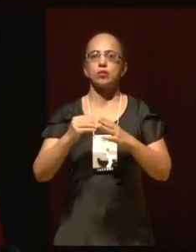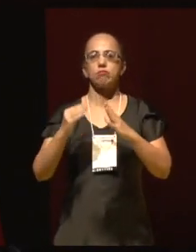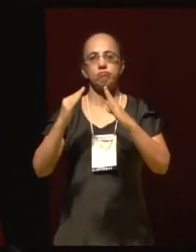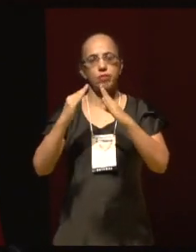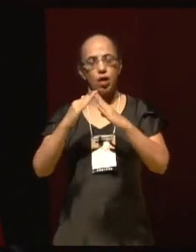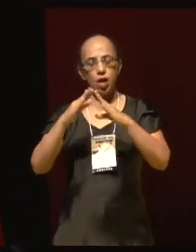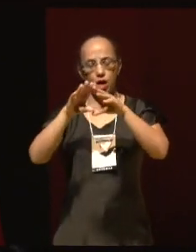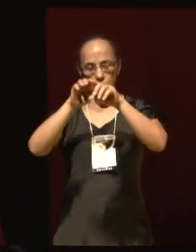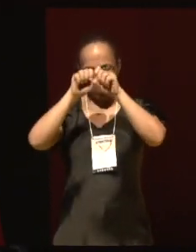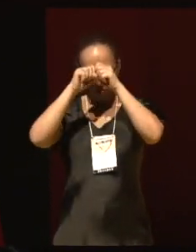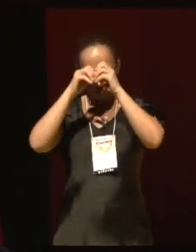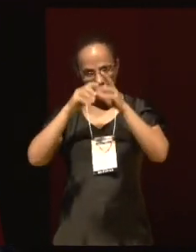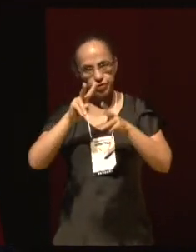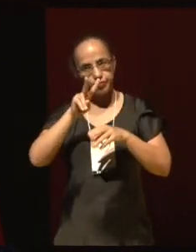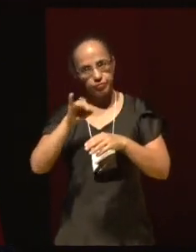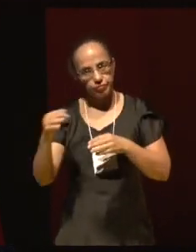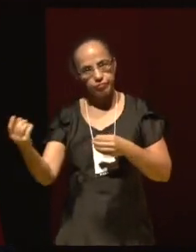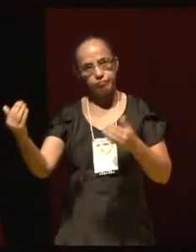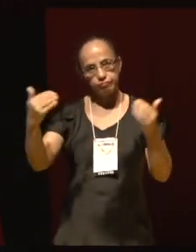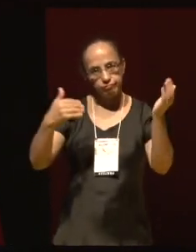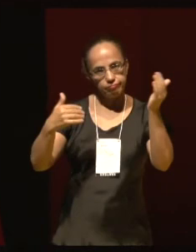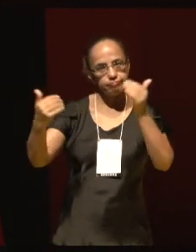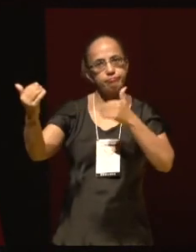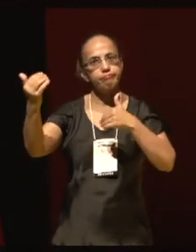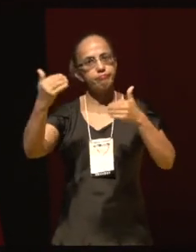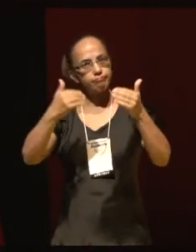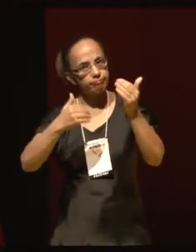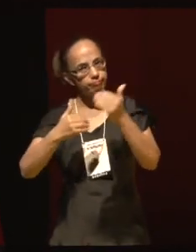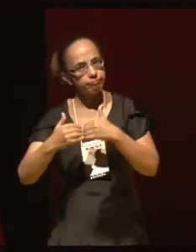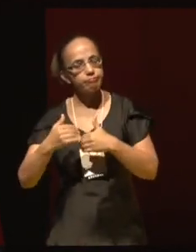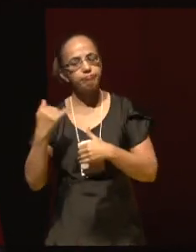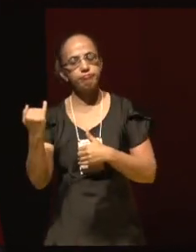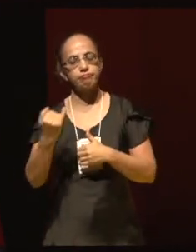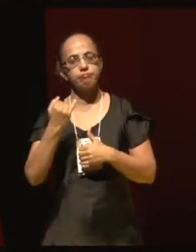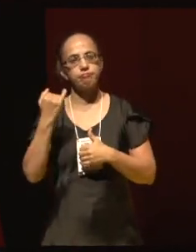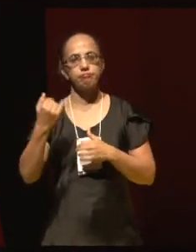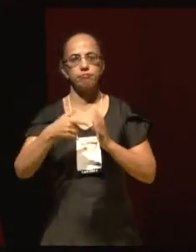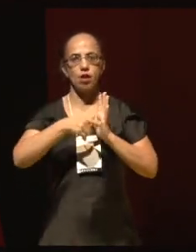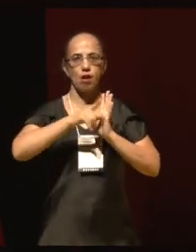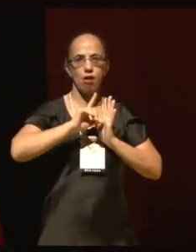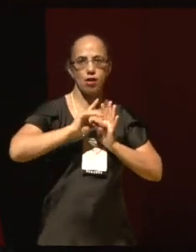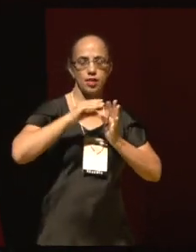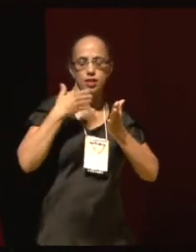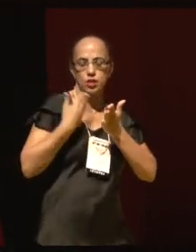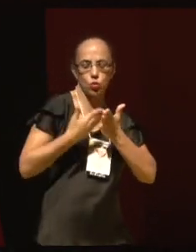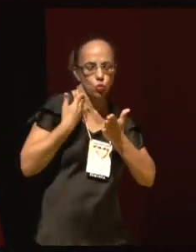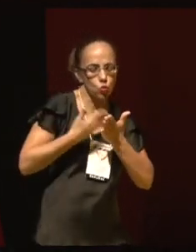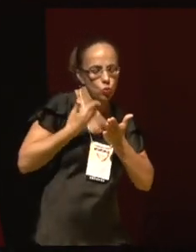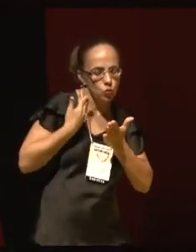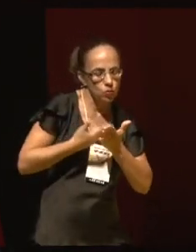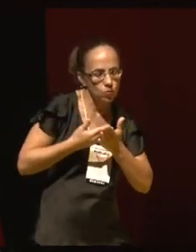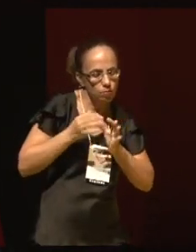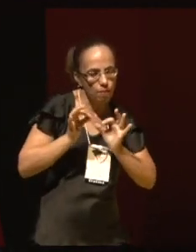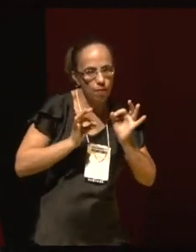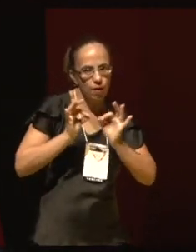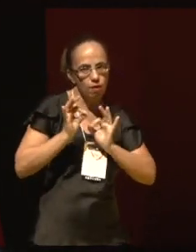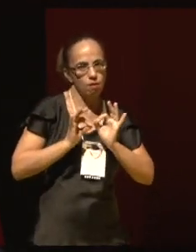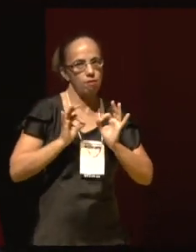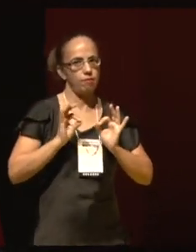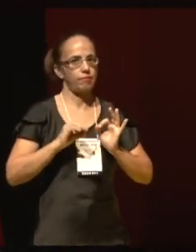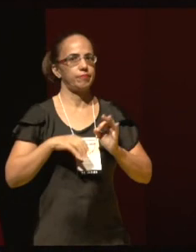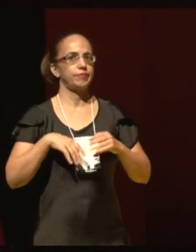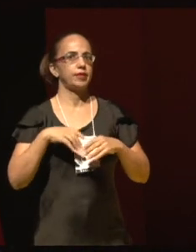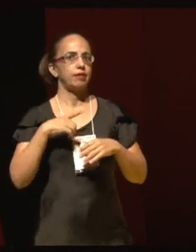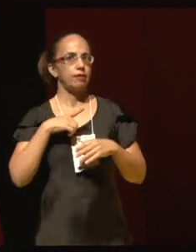preparar-se, vale a pena estudar, vale a pena estar prevenido e acolher a